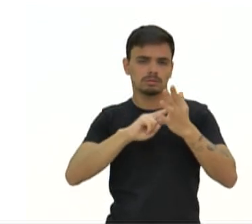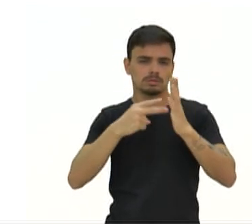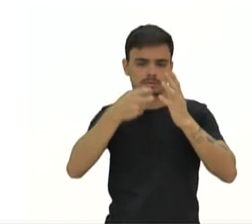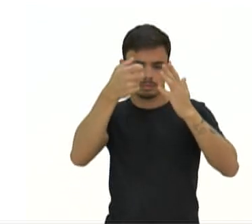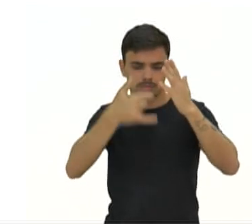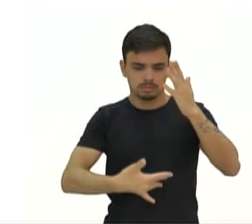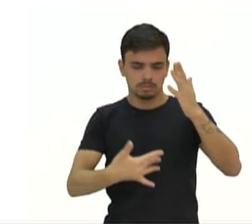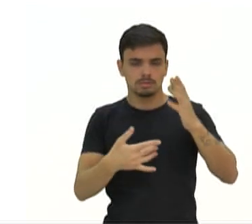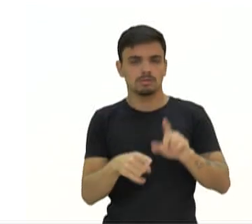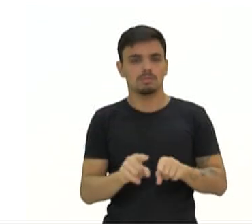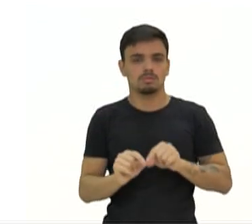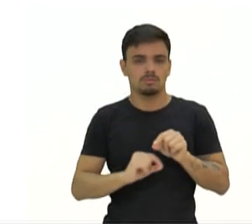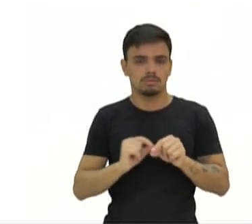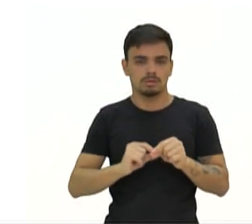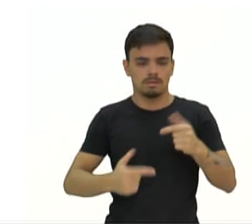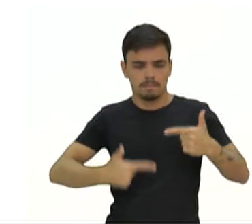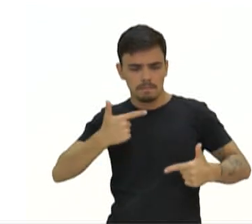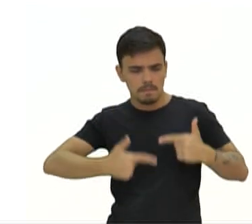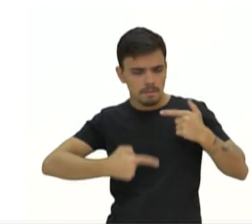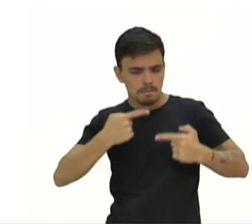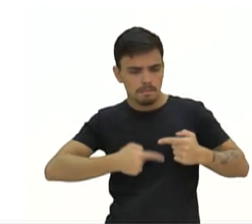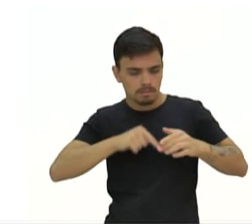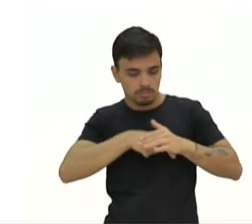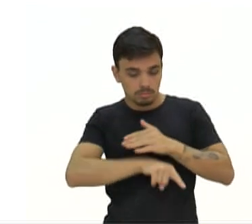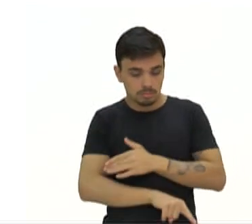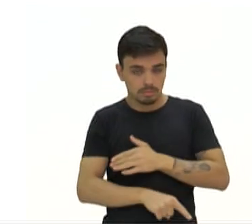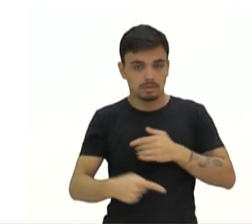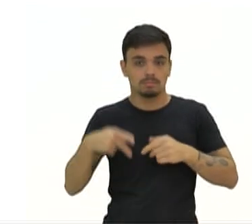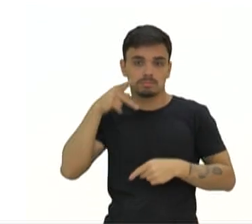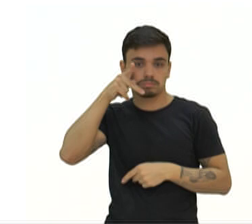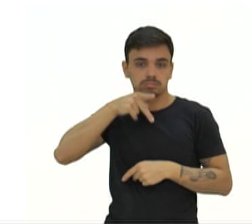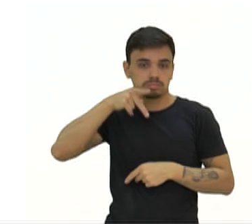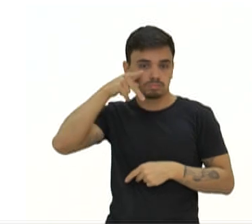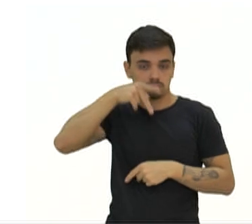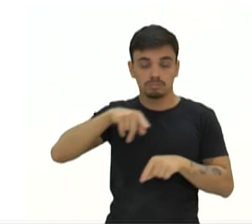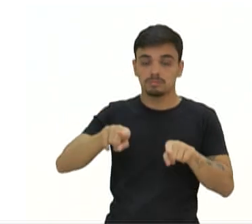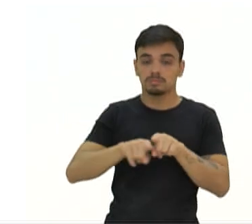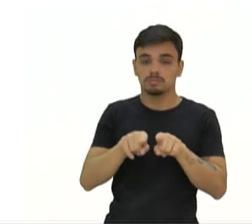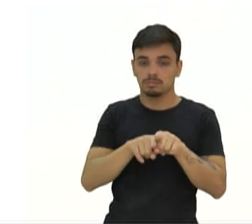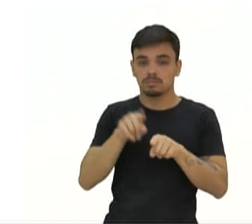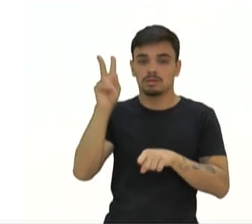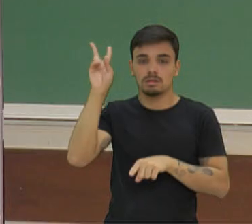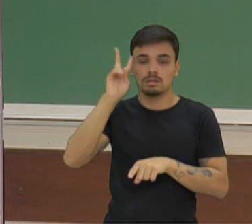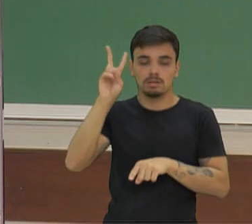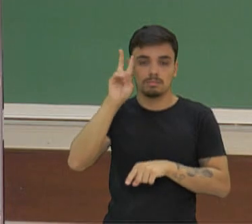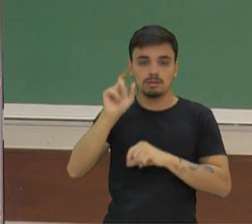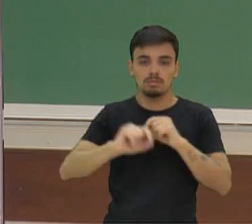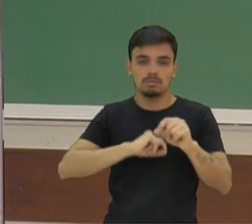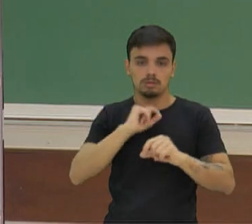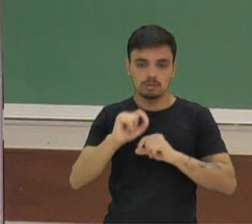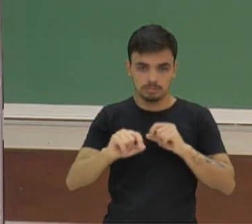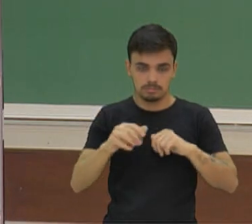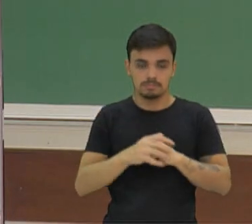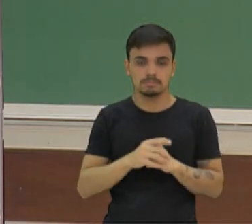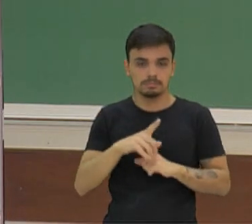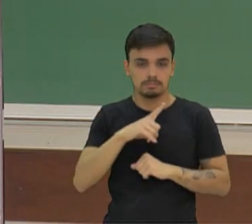aqui? Intensas disputas políticas. Tá? Vamos lembrar que tivemos o